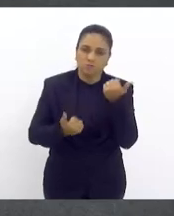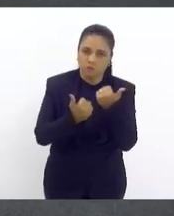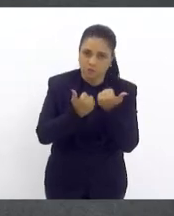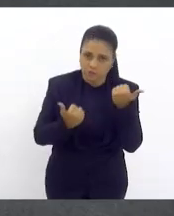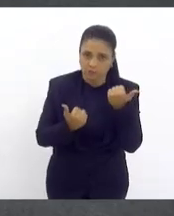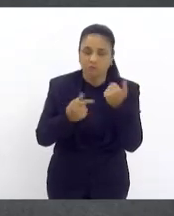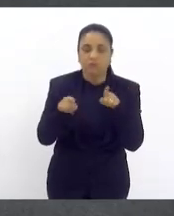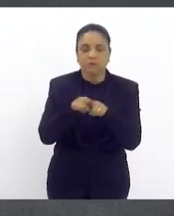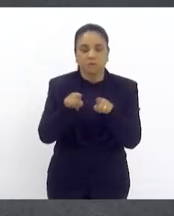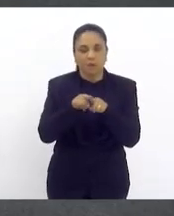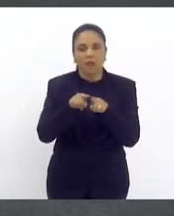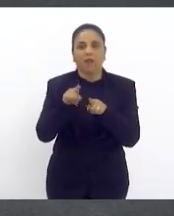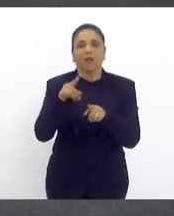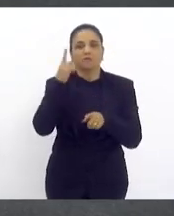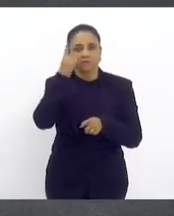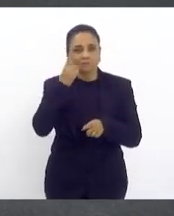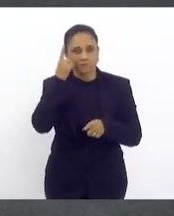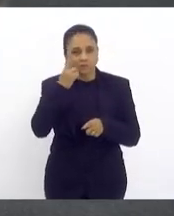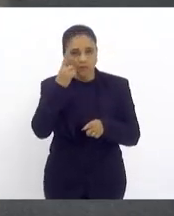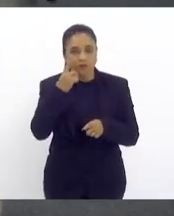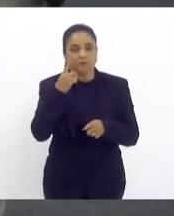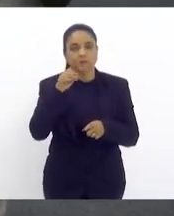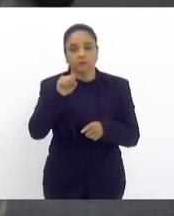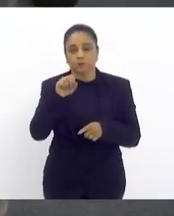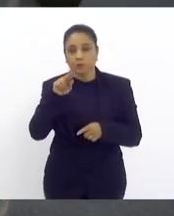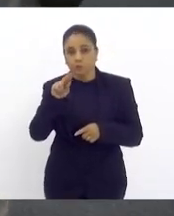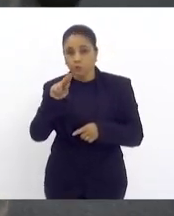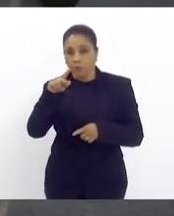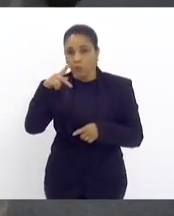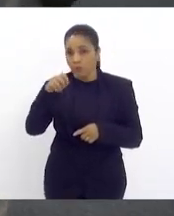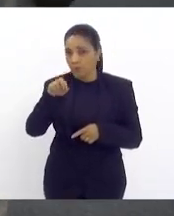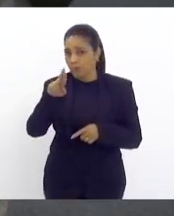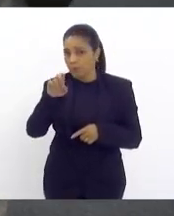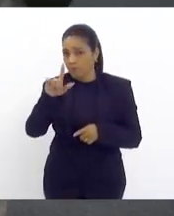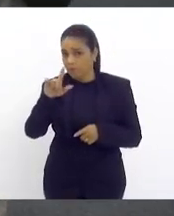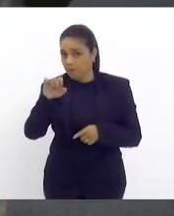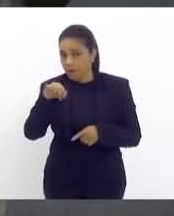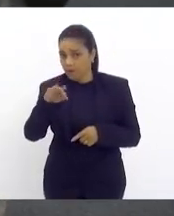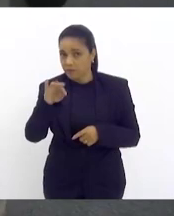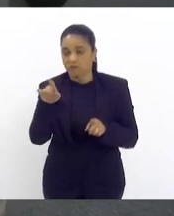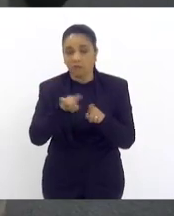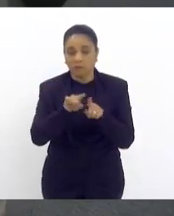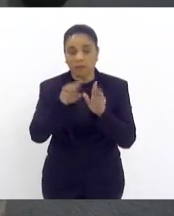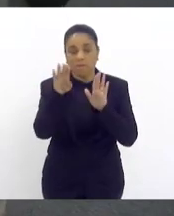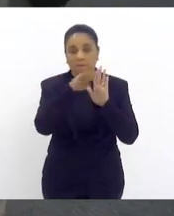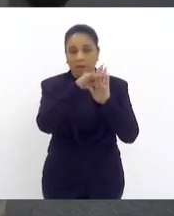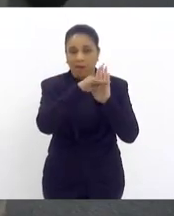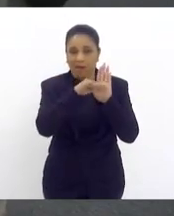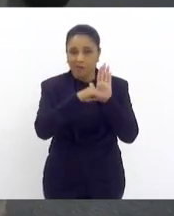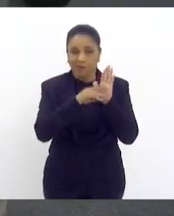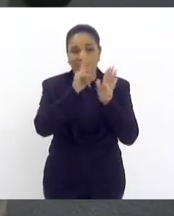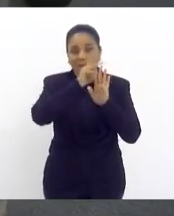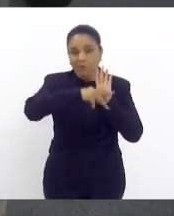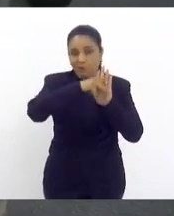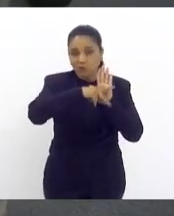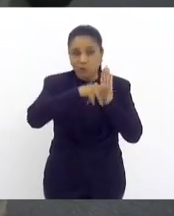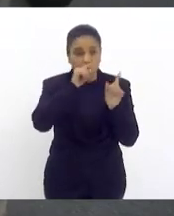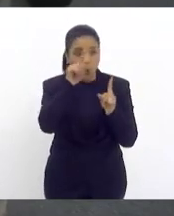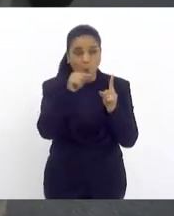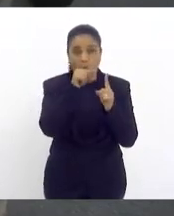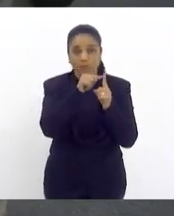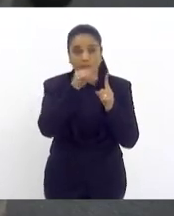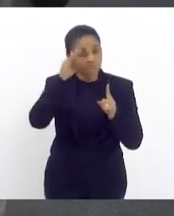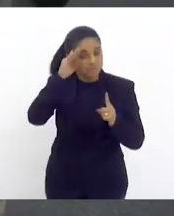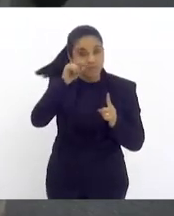que lá estiveram e de fato foi um grande esforço para que a gente colocasse em Pauta projetos que tenham como objeto